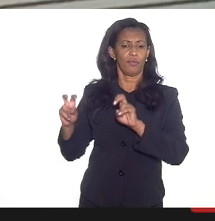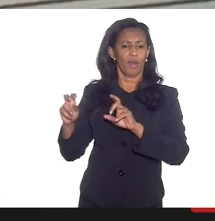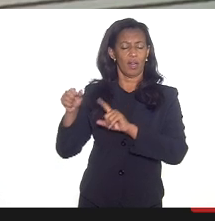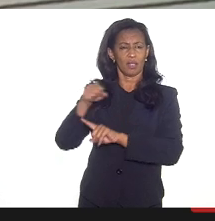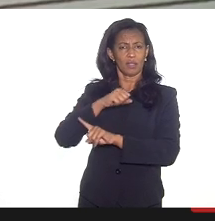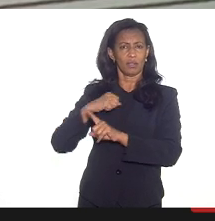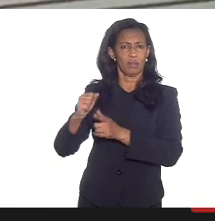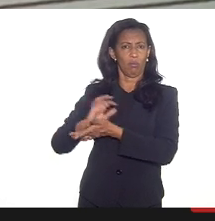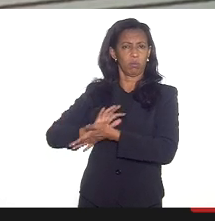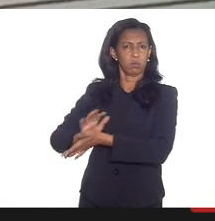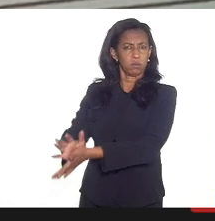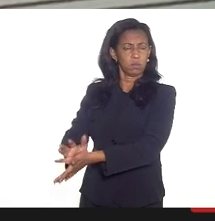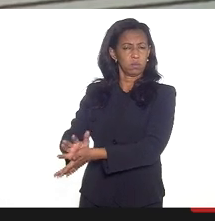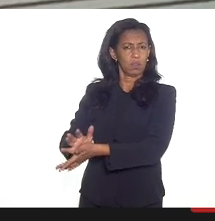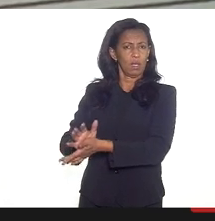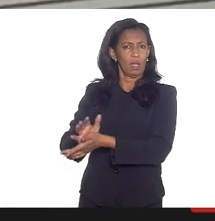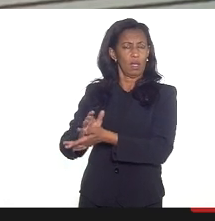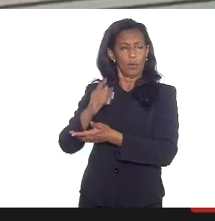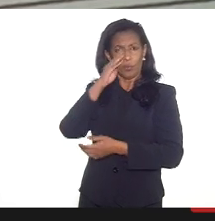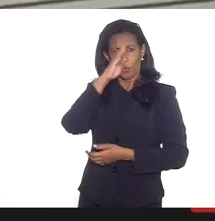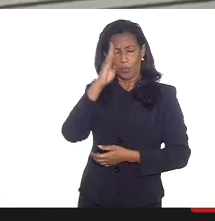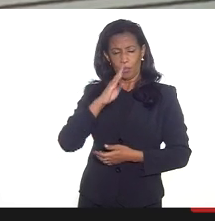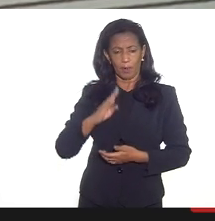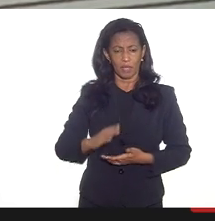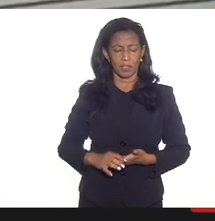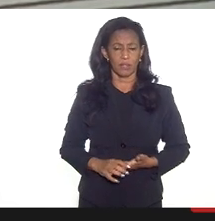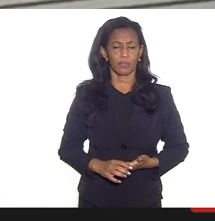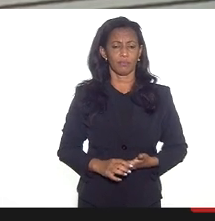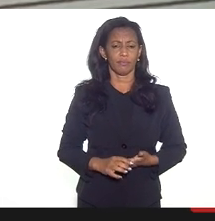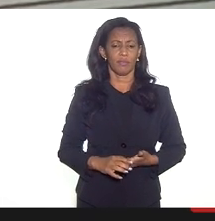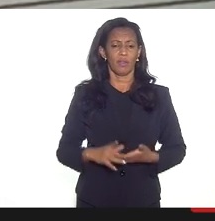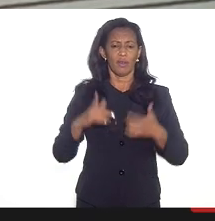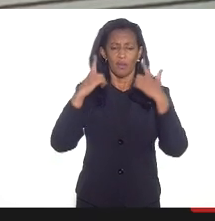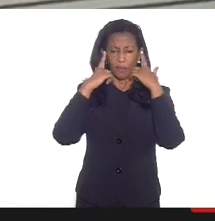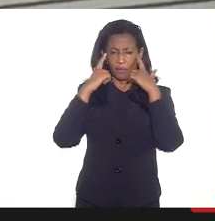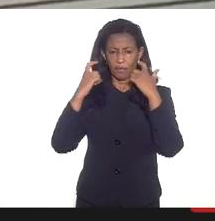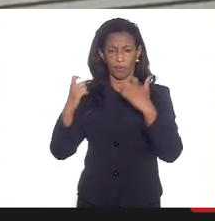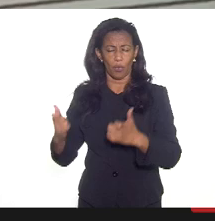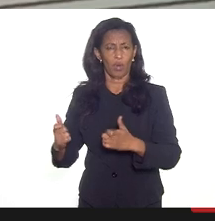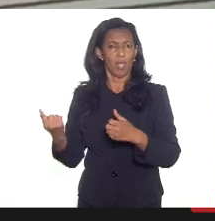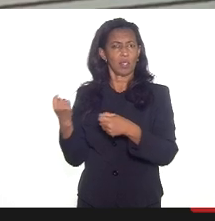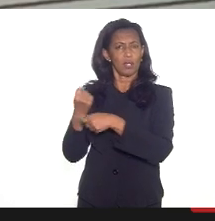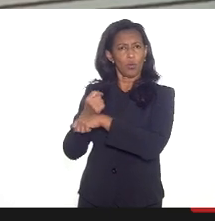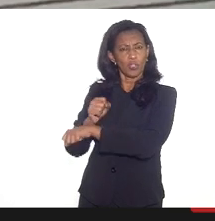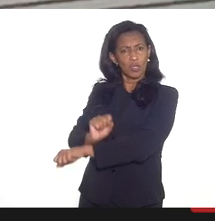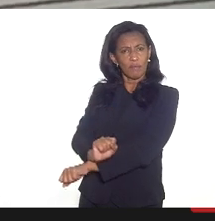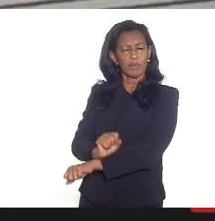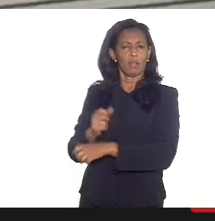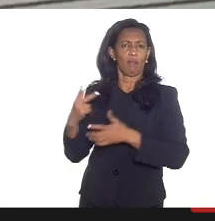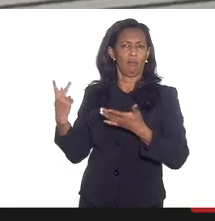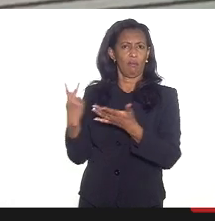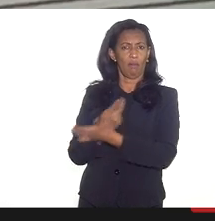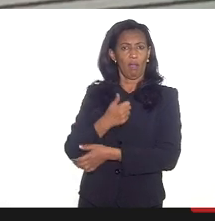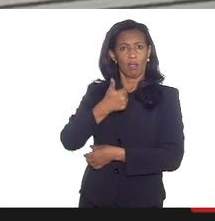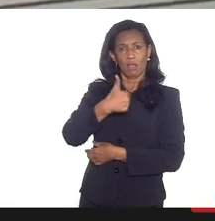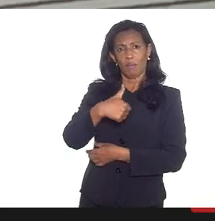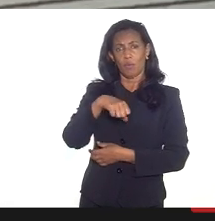da discriminação racial no Brasil, porque o Brasil é um país tragédia com a escravidão que nós tivemos, que durou até